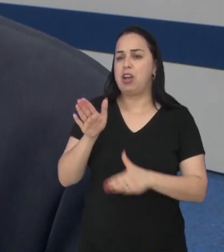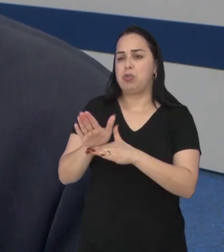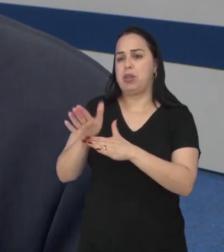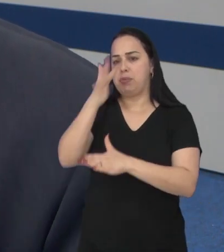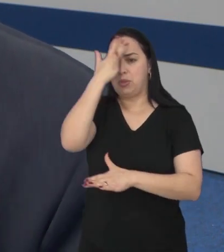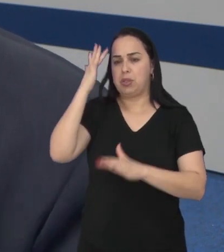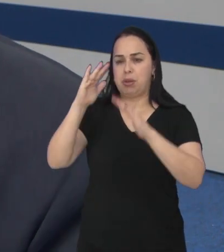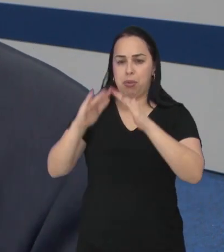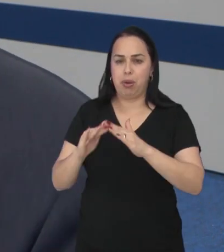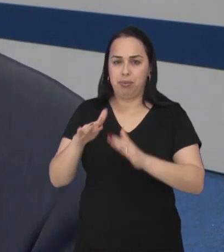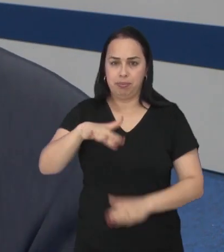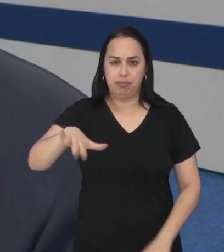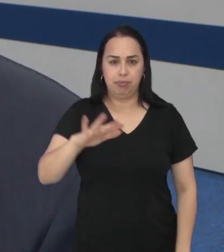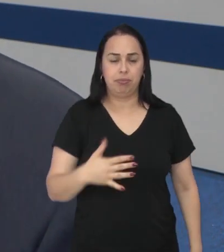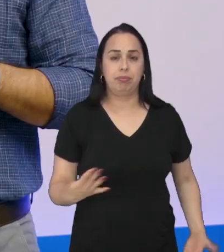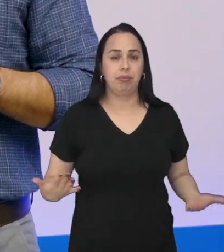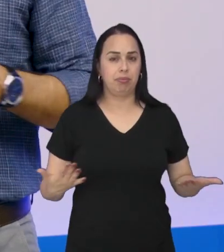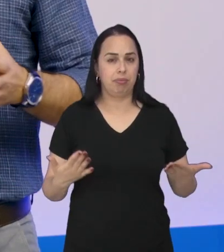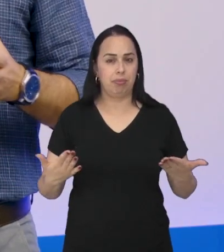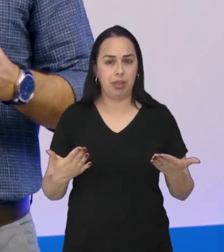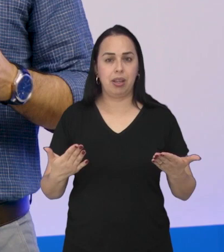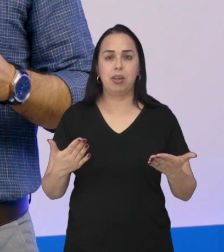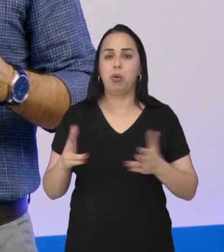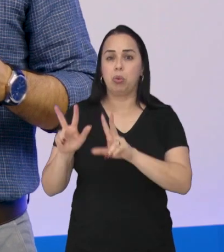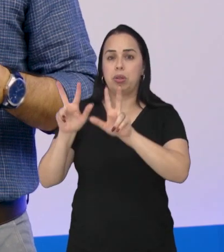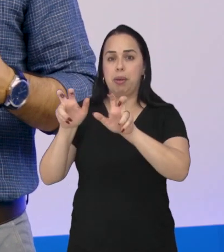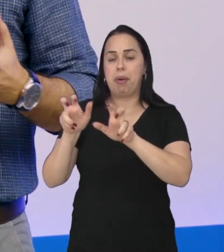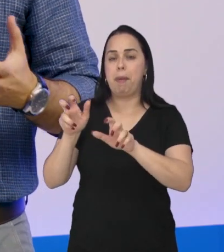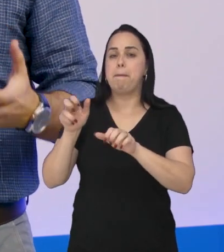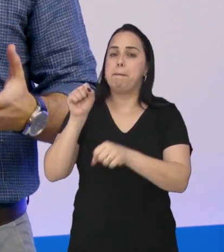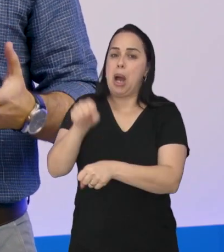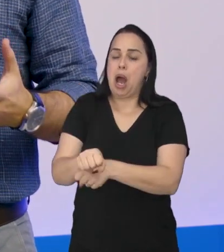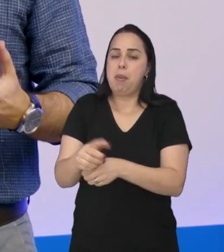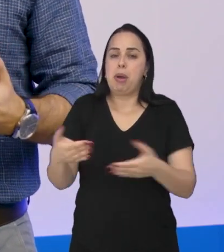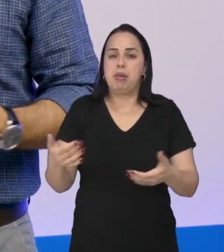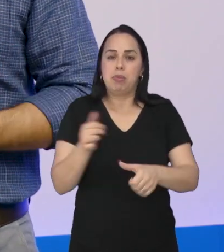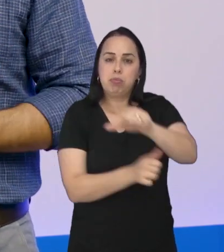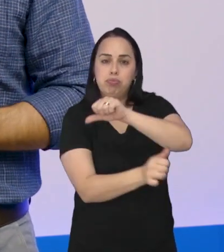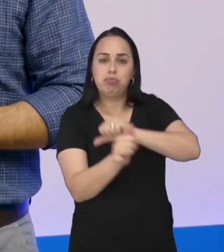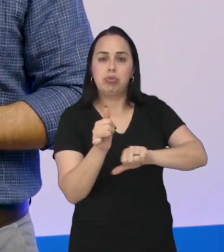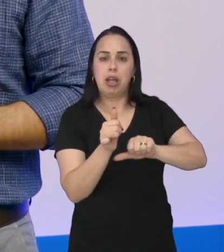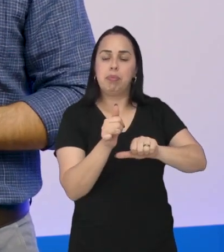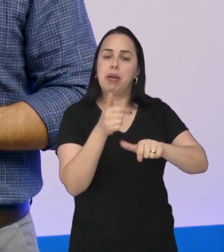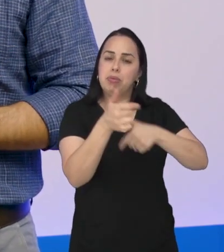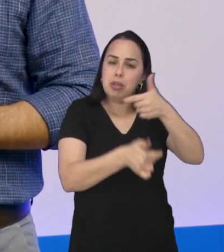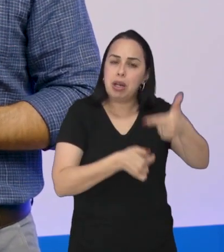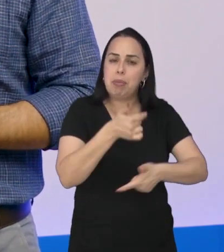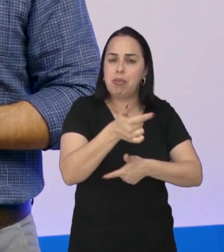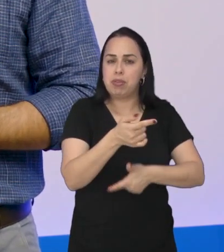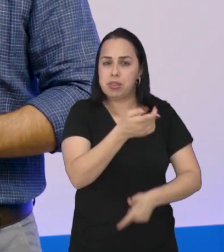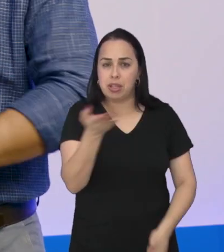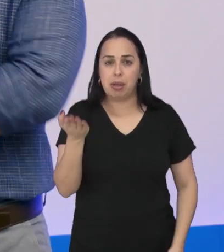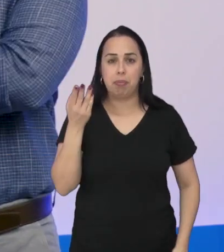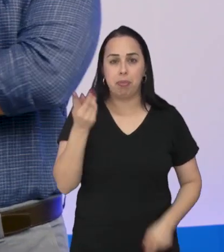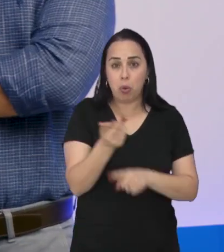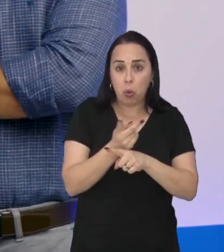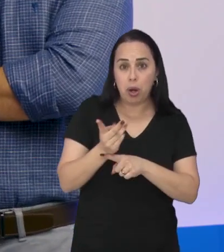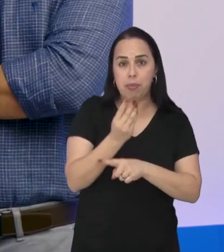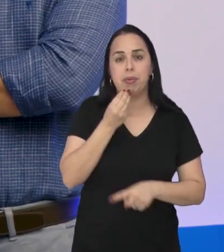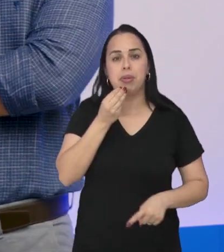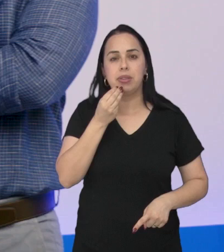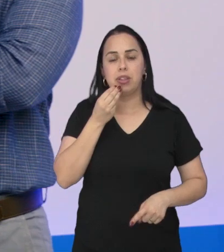as pessoas que moram nessas regiões. Bom, e agora a gente faz uma pausa rápida, mas para falar sobre mercado de trabalho, está em busca